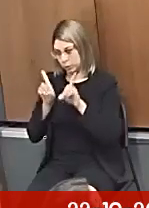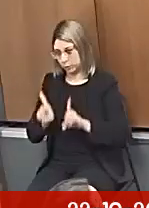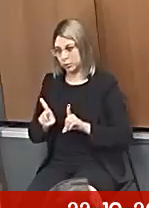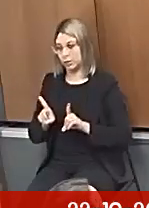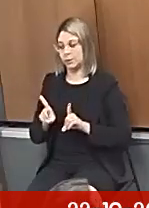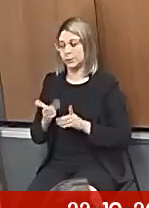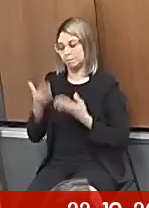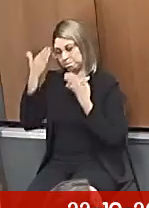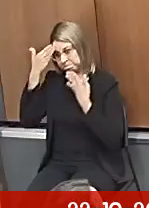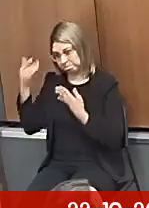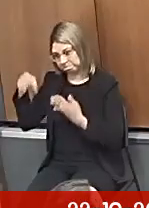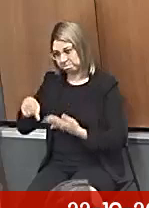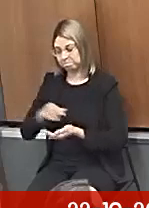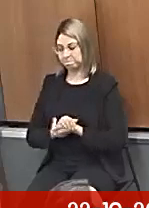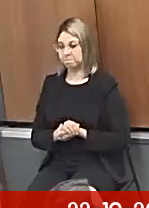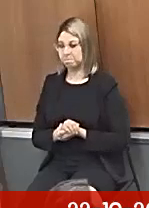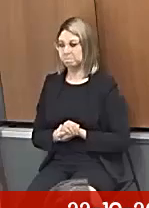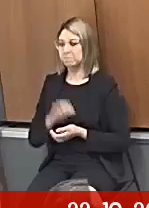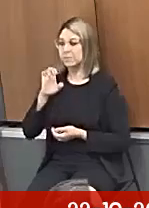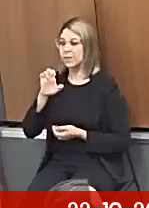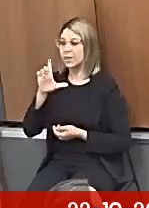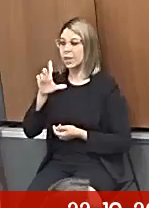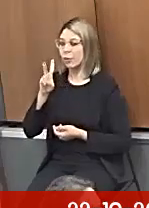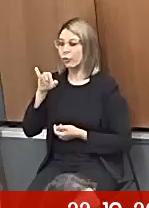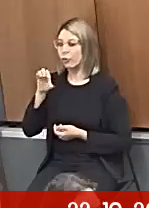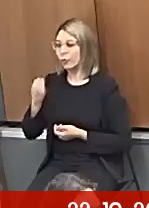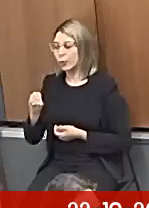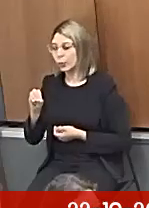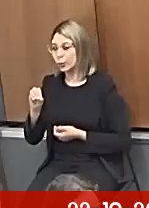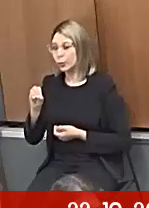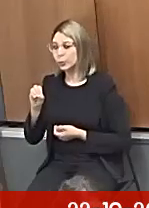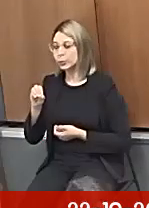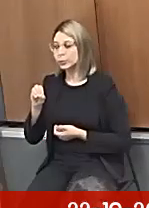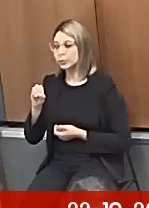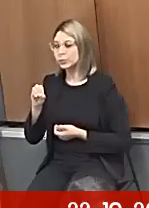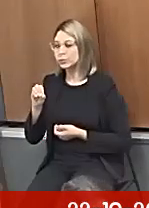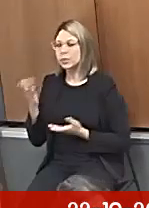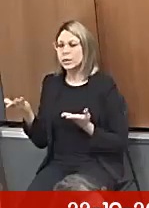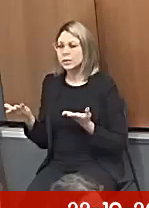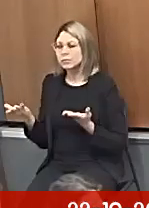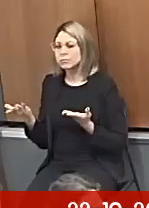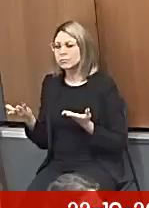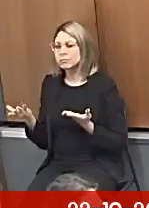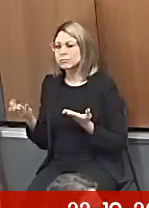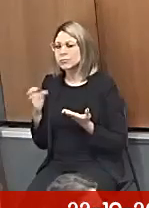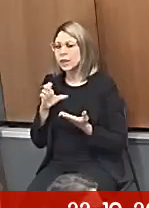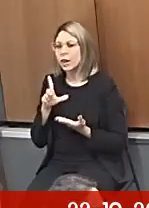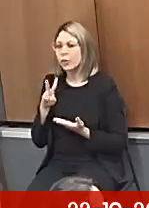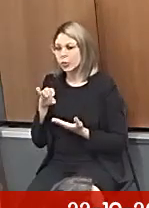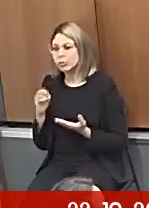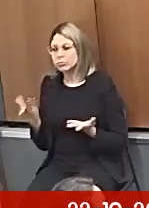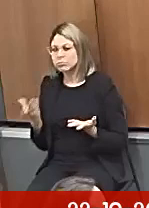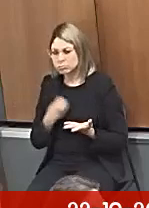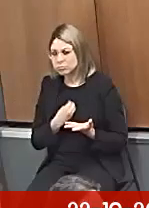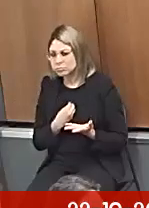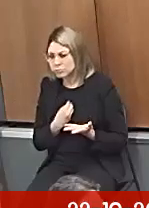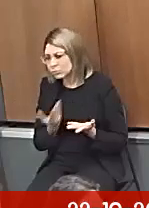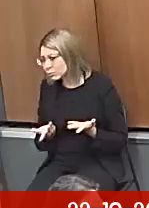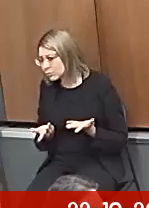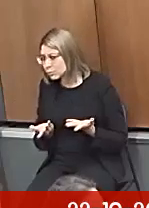Muito obrigado pela presença. Elvio de Avelar Teixeira. Deu Elvio? Elvio está aqui